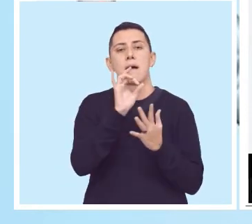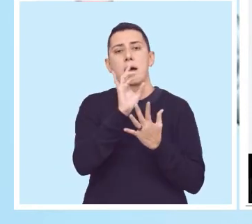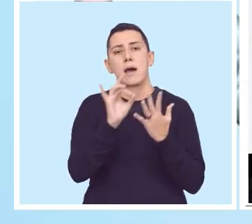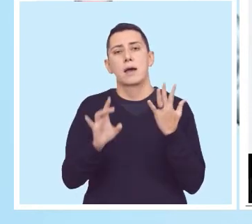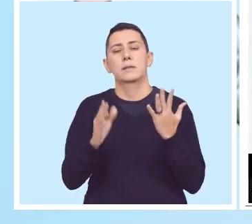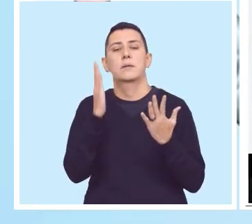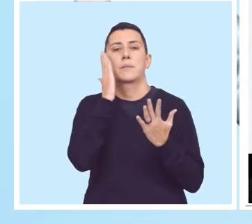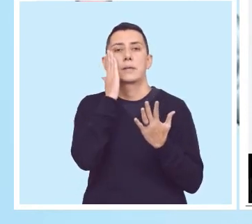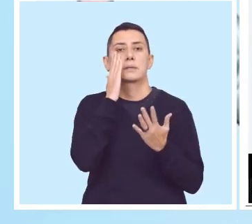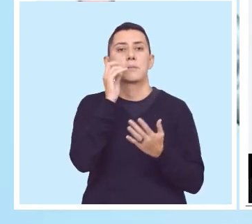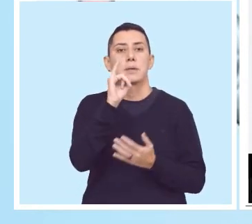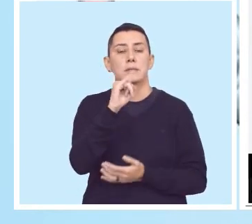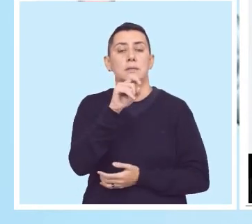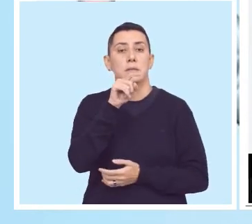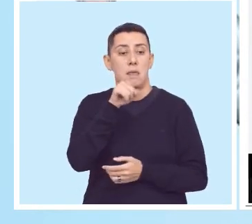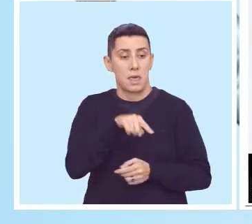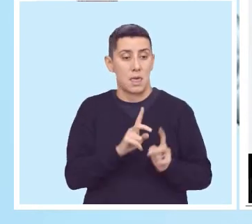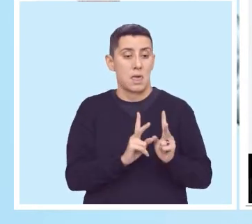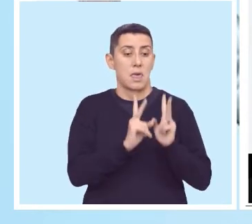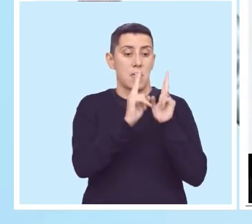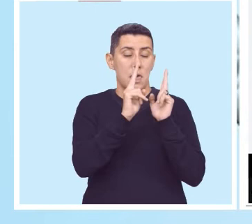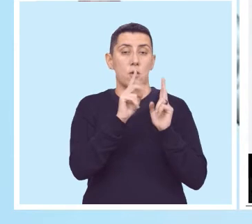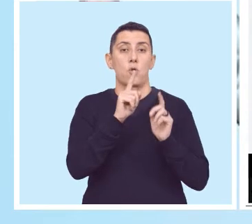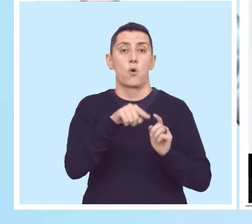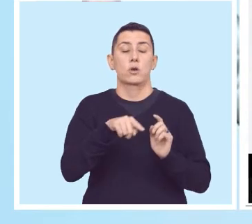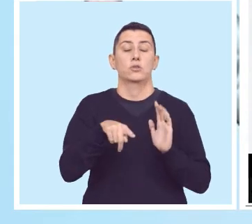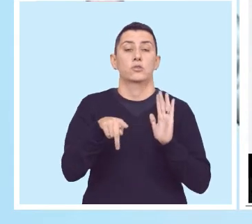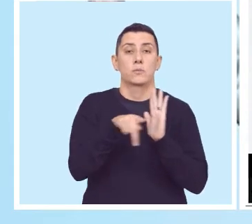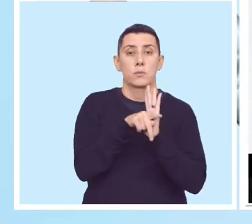se aquele determinado recorte